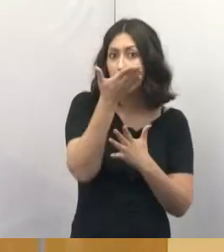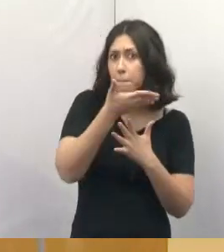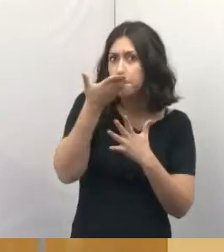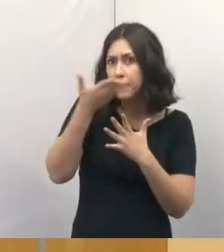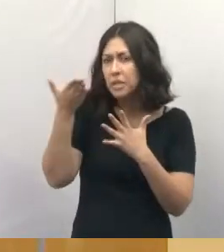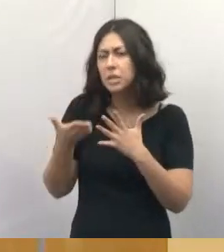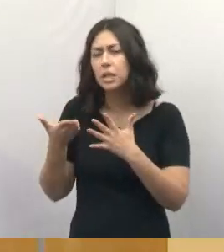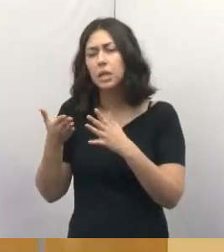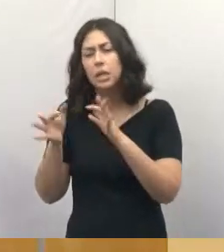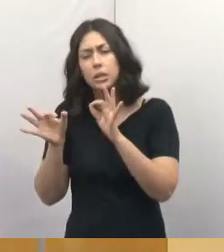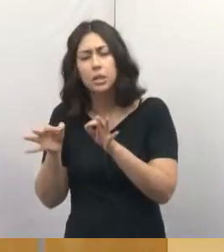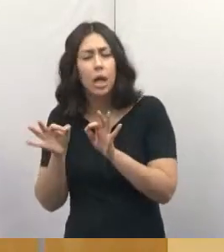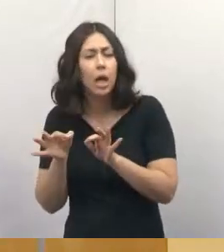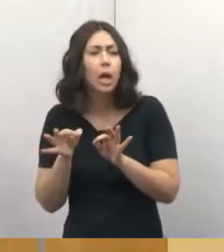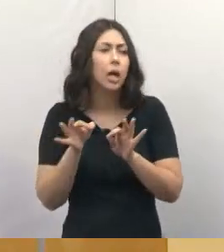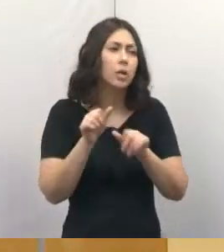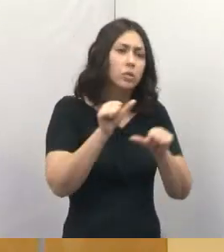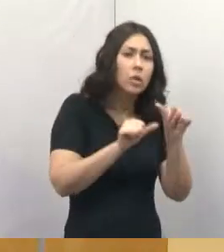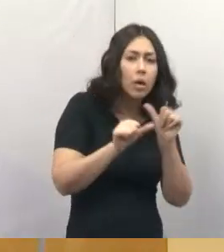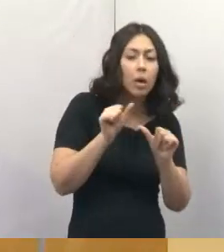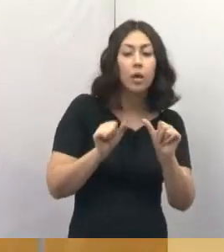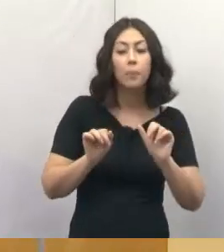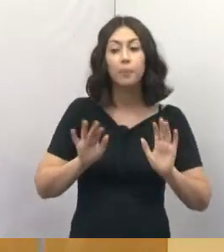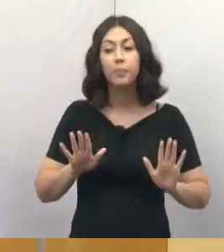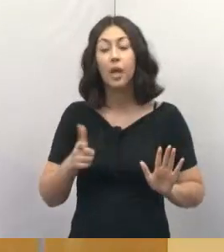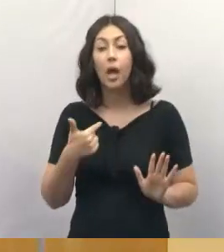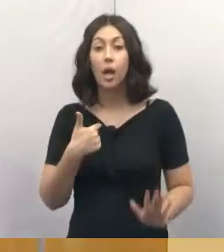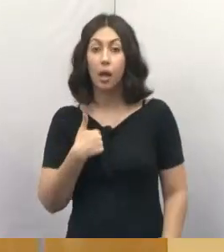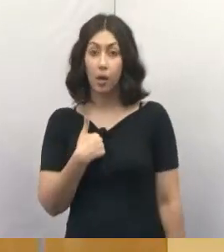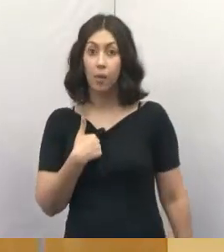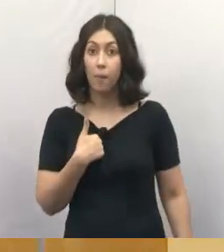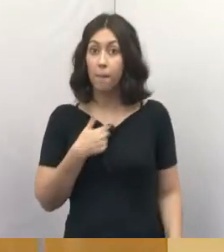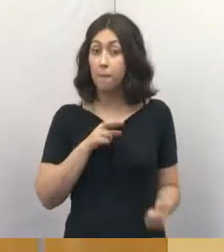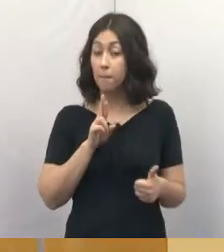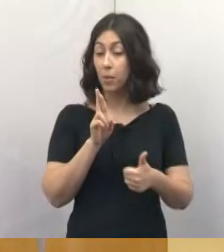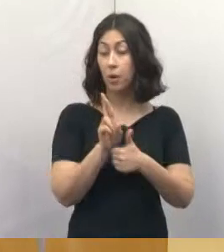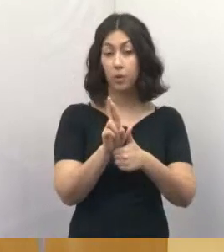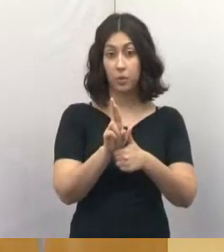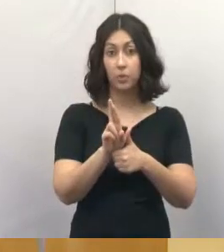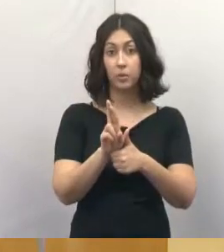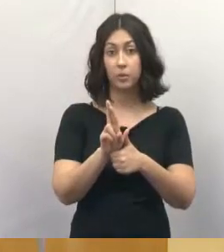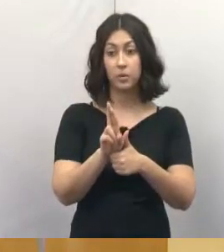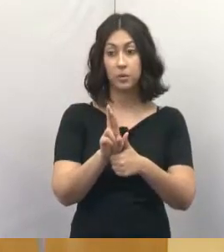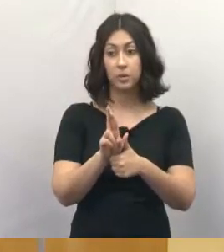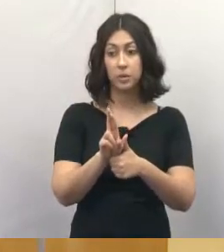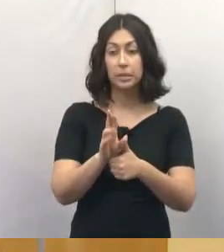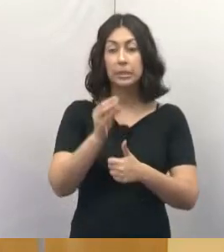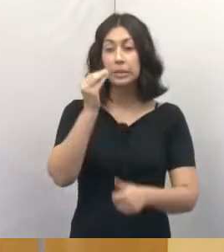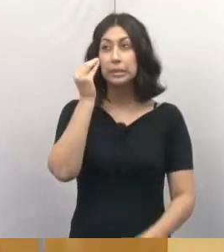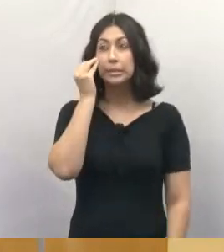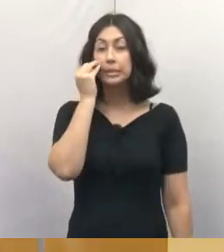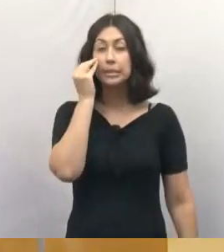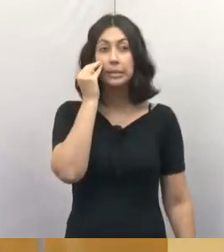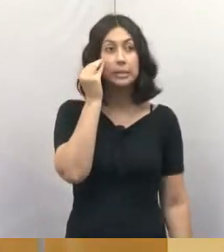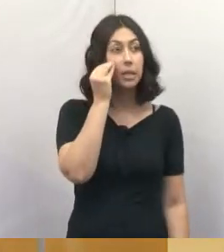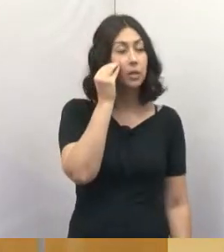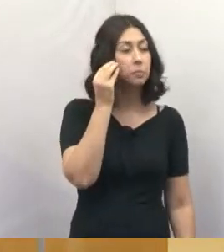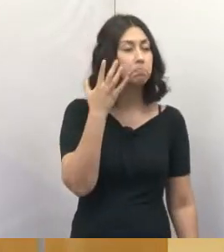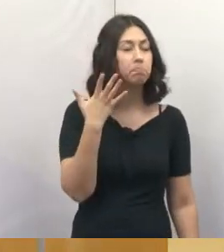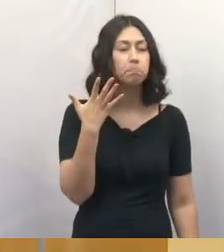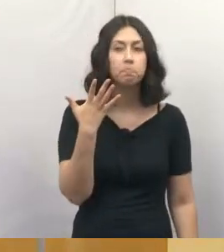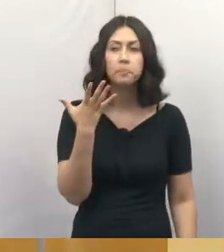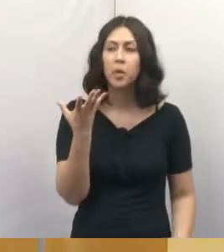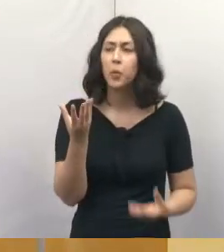reparcelar aquilo que era possível, né? E eu, na condição de procurador, ficava buscando